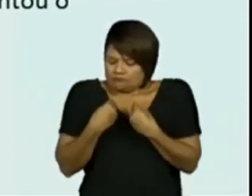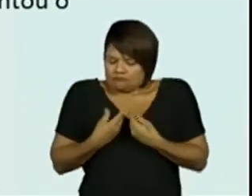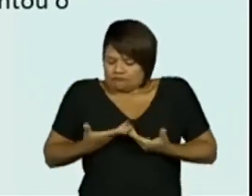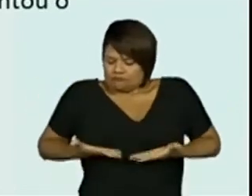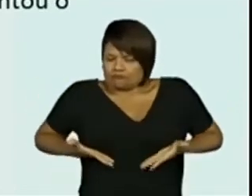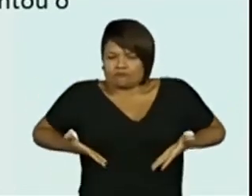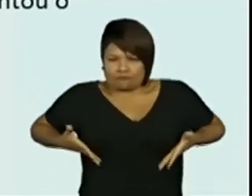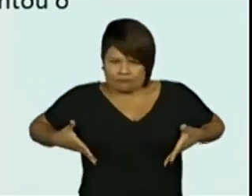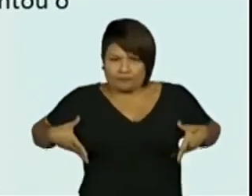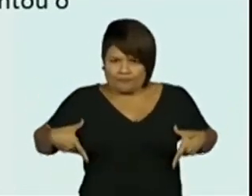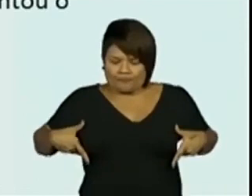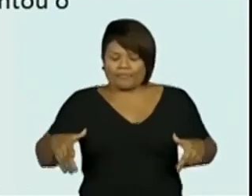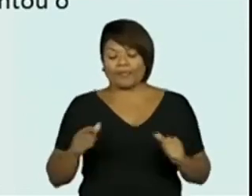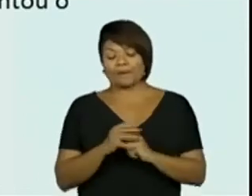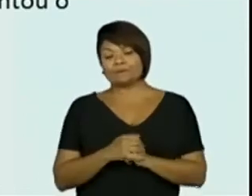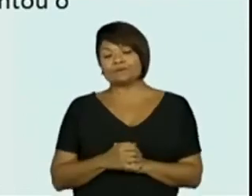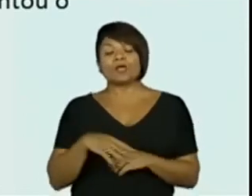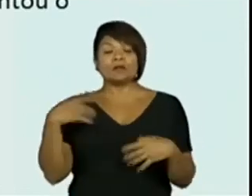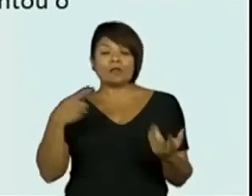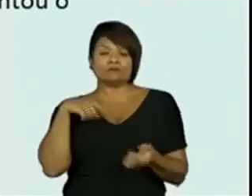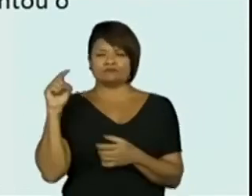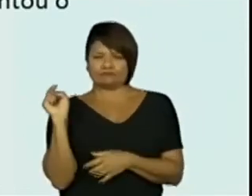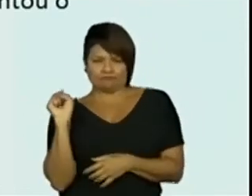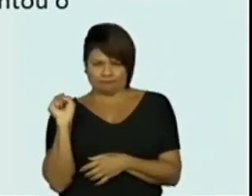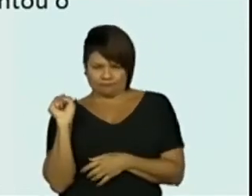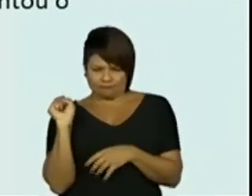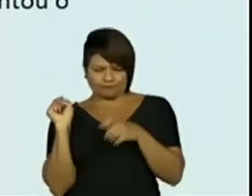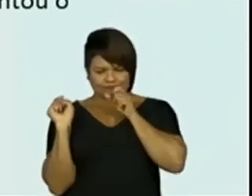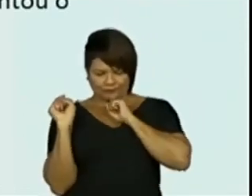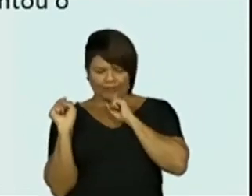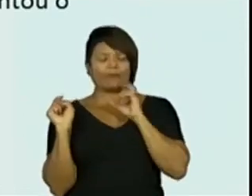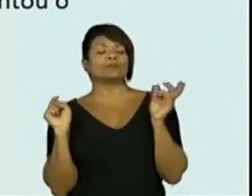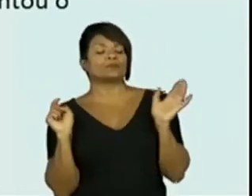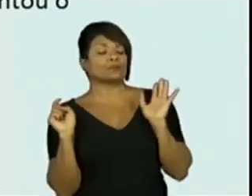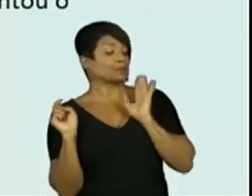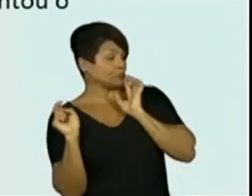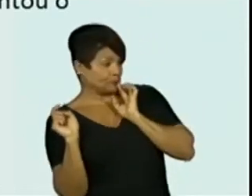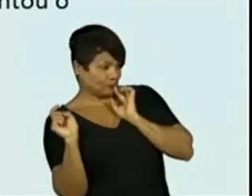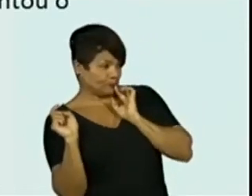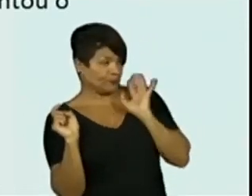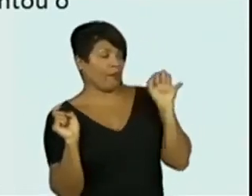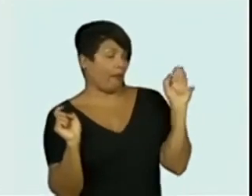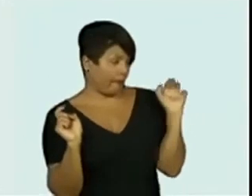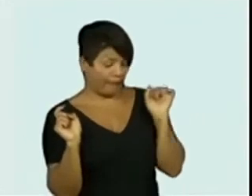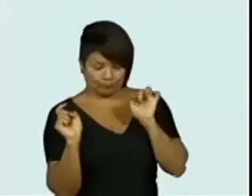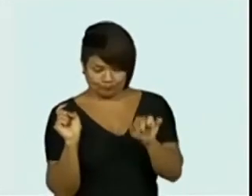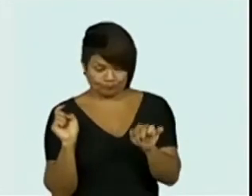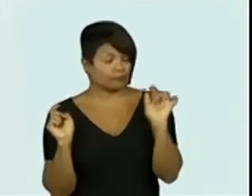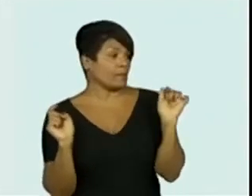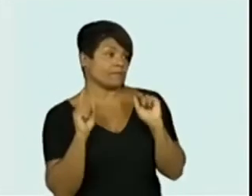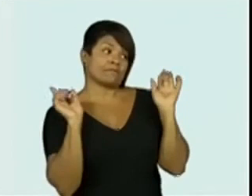Dona Rosa contou o principal. Aquele pano era encantado.